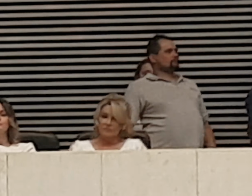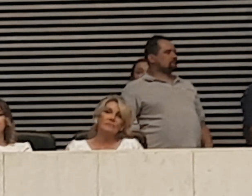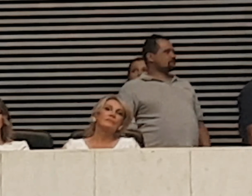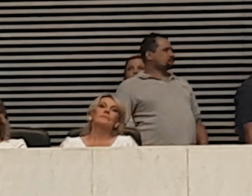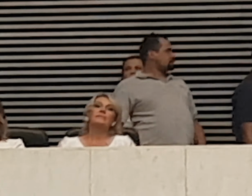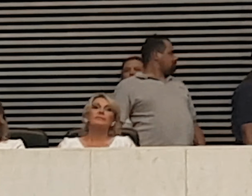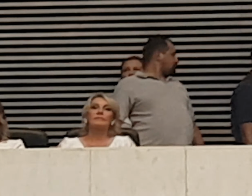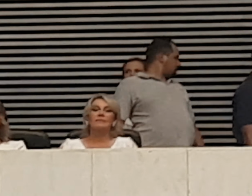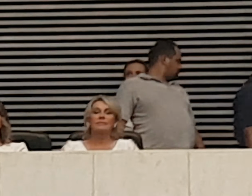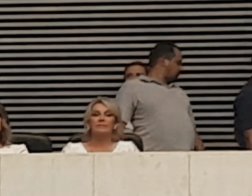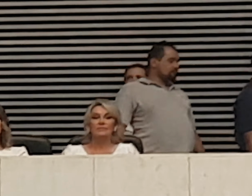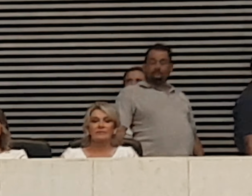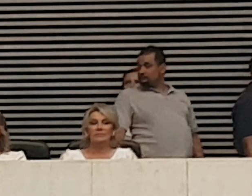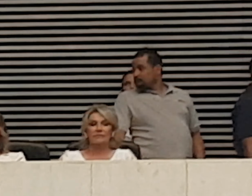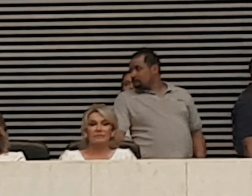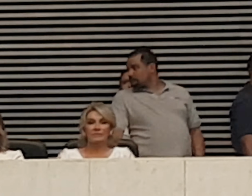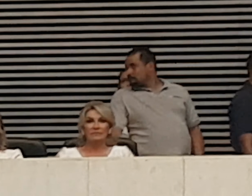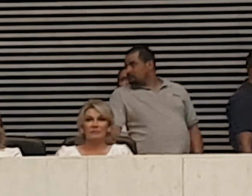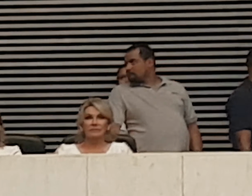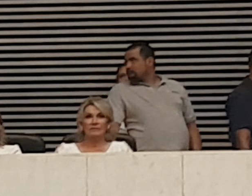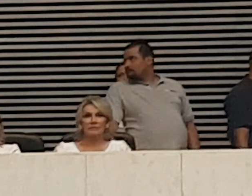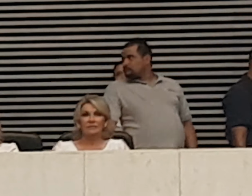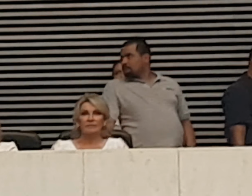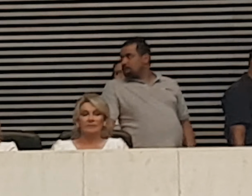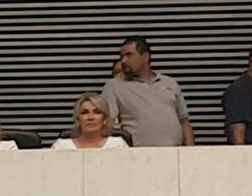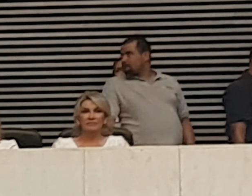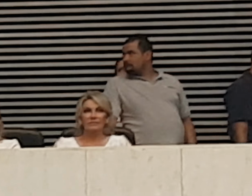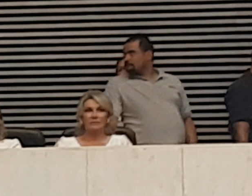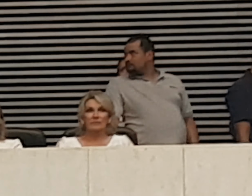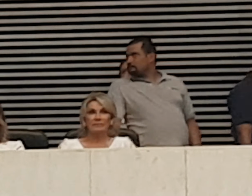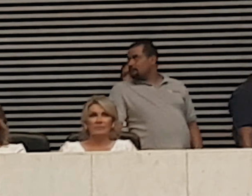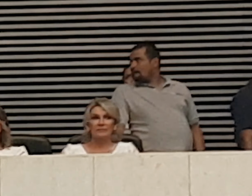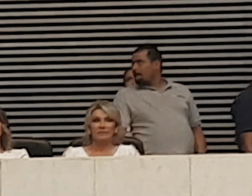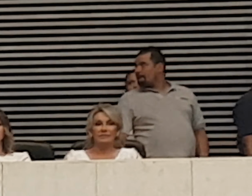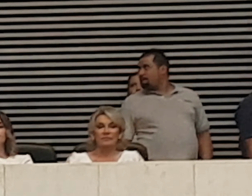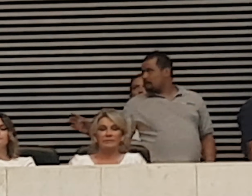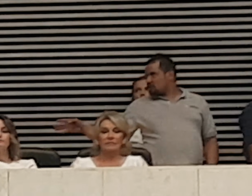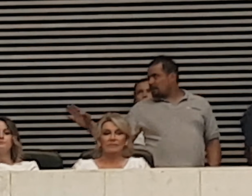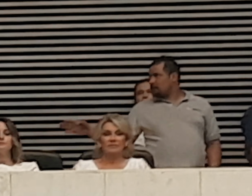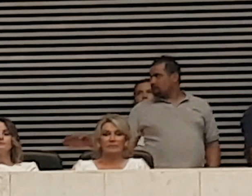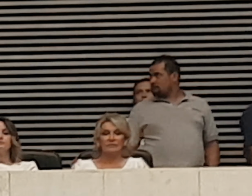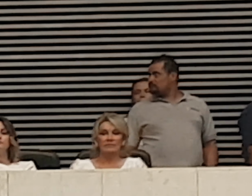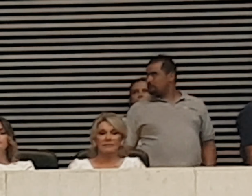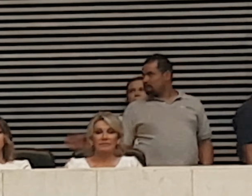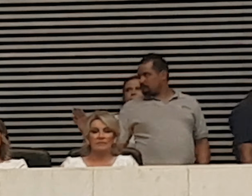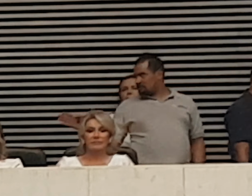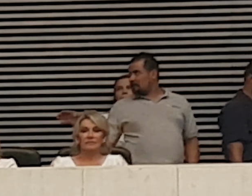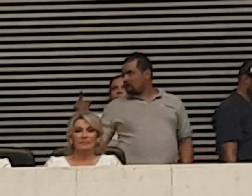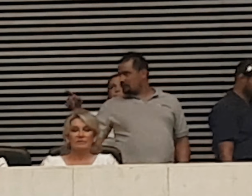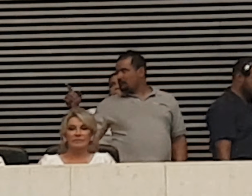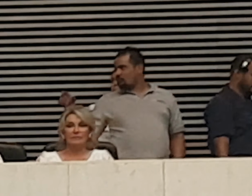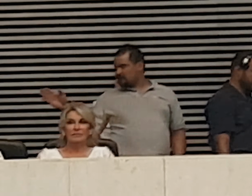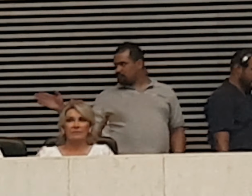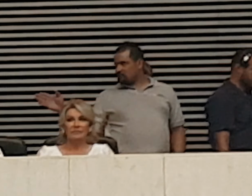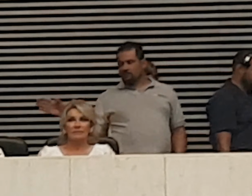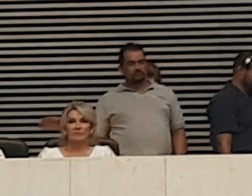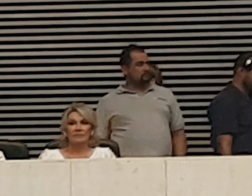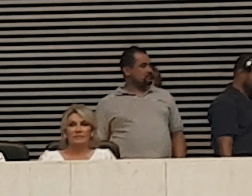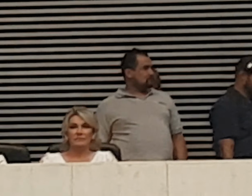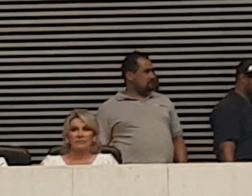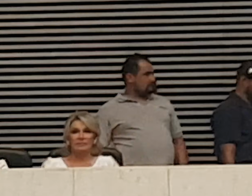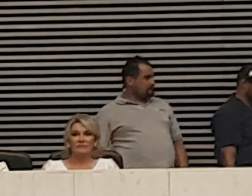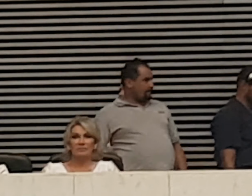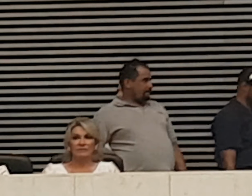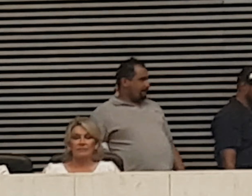casa acolherá os apelos legítimos da população cauê e os compromissos assumidos com os eleitores. Afinal, são os compromissos